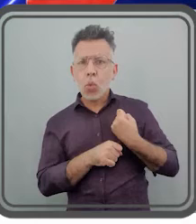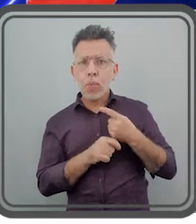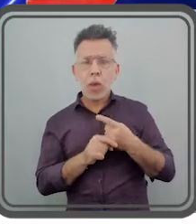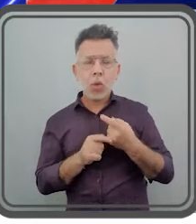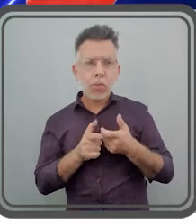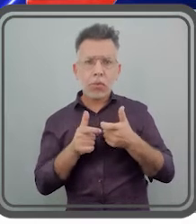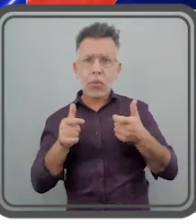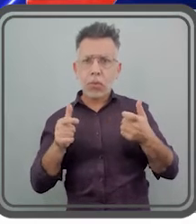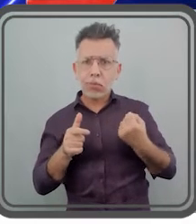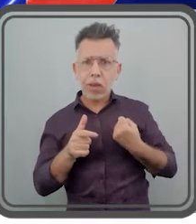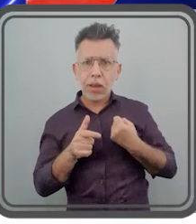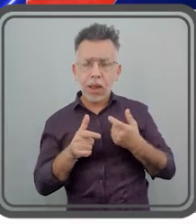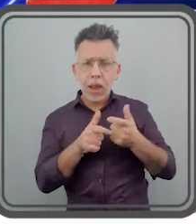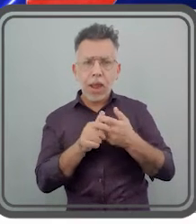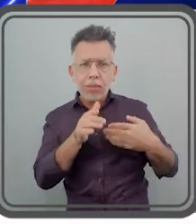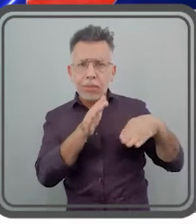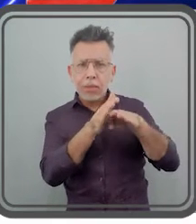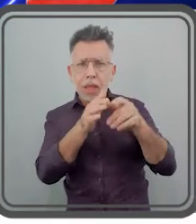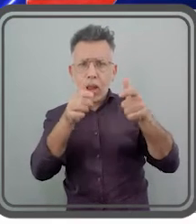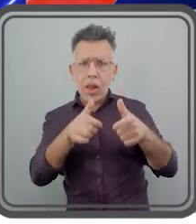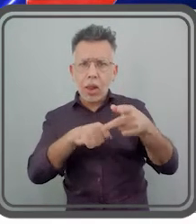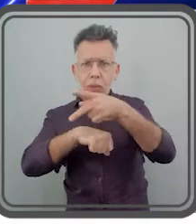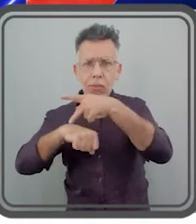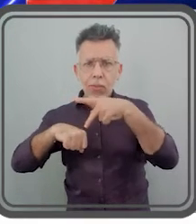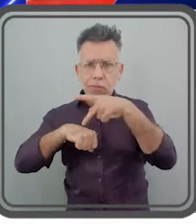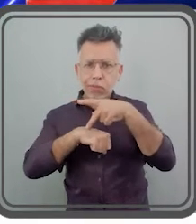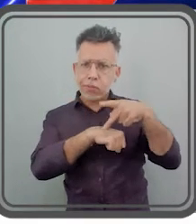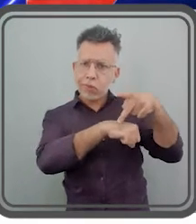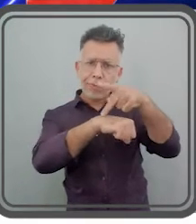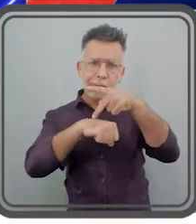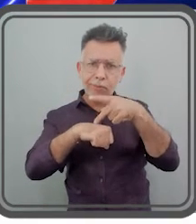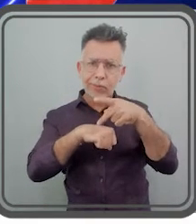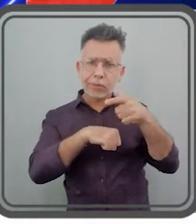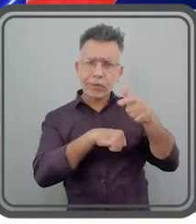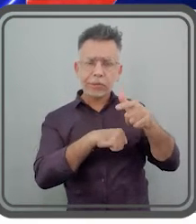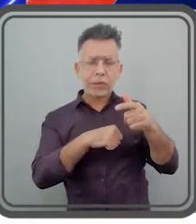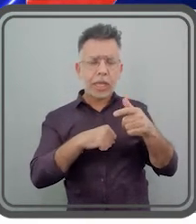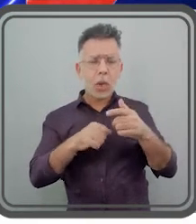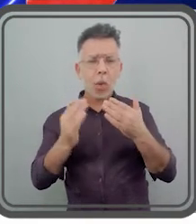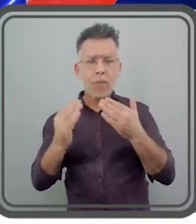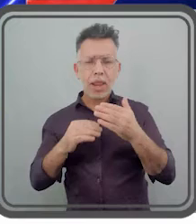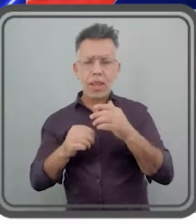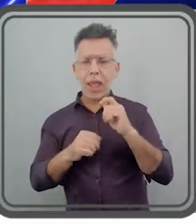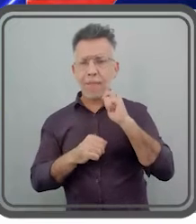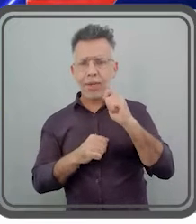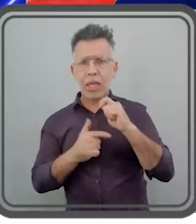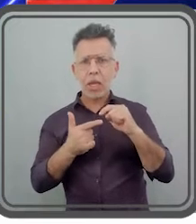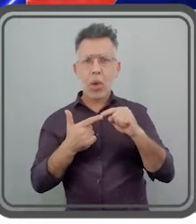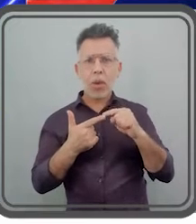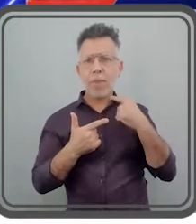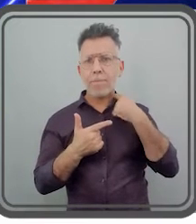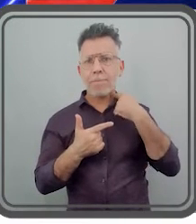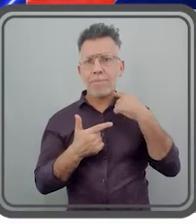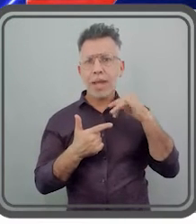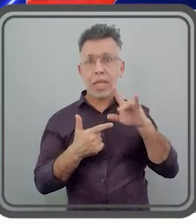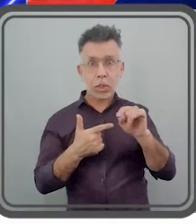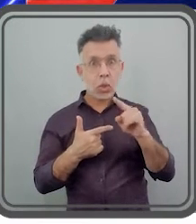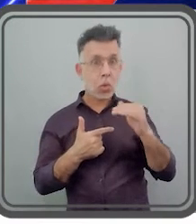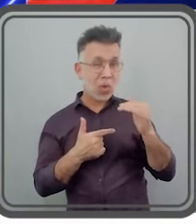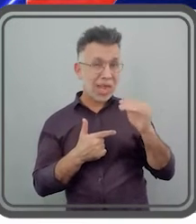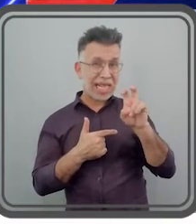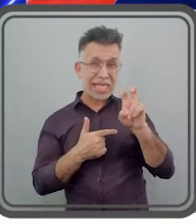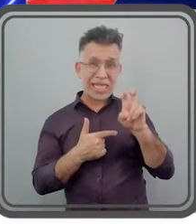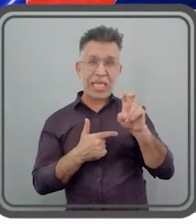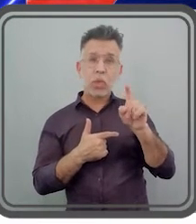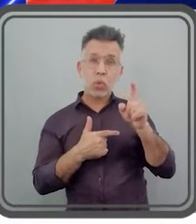compara os volumes de busca de destinos internacionais de Abril com Maio a gente teve do Top 10